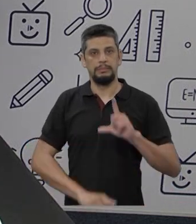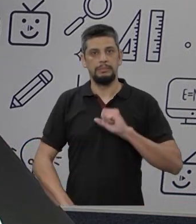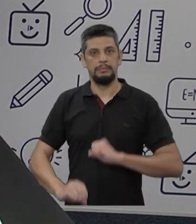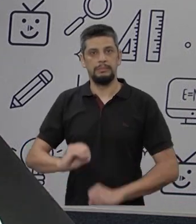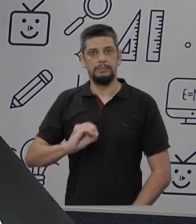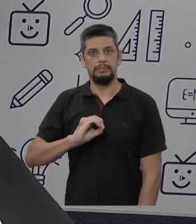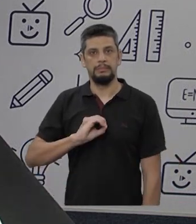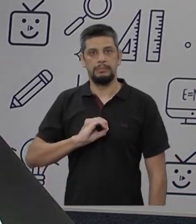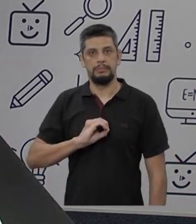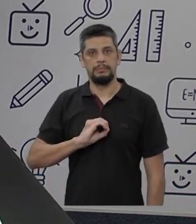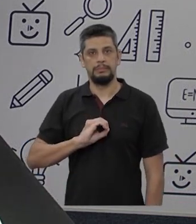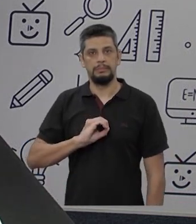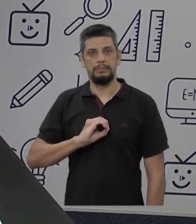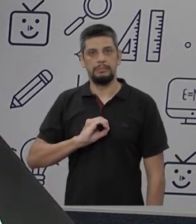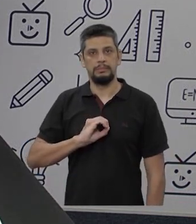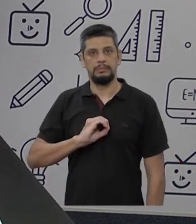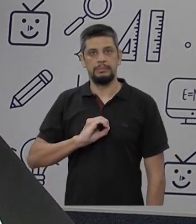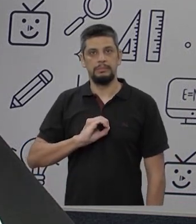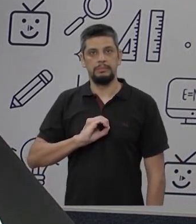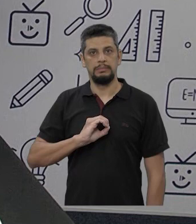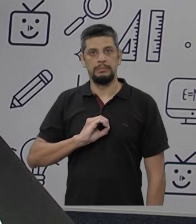O.